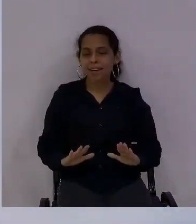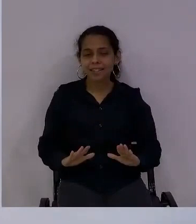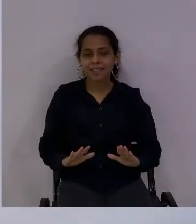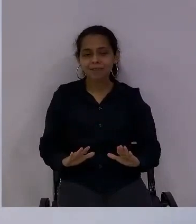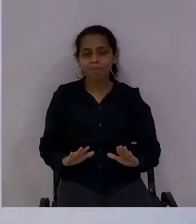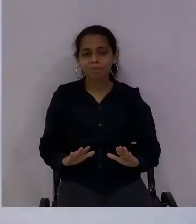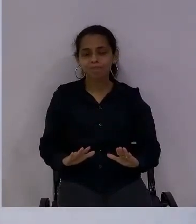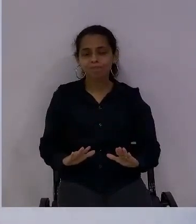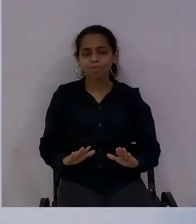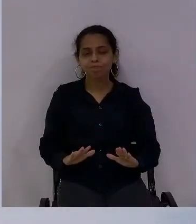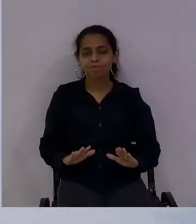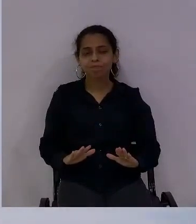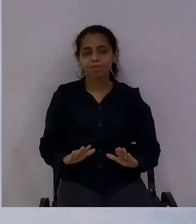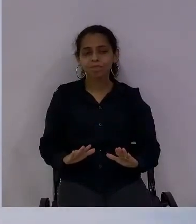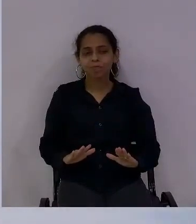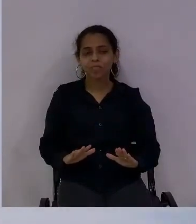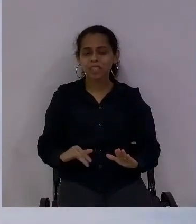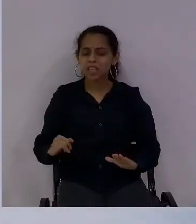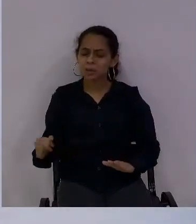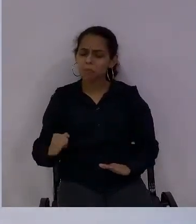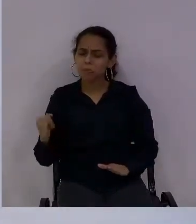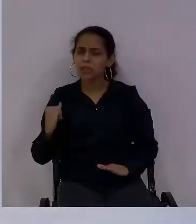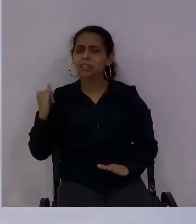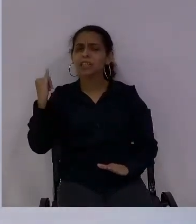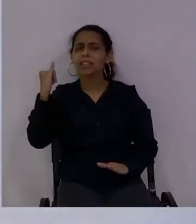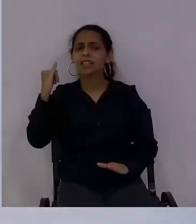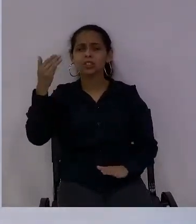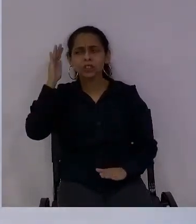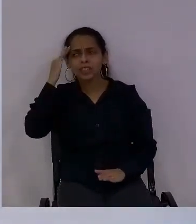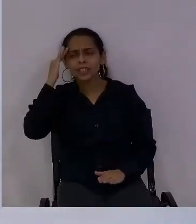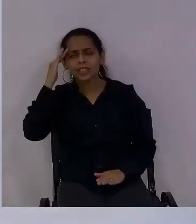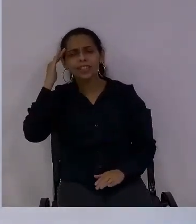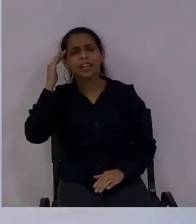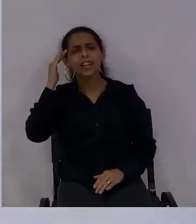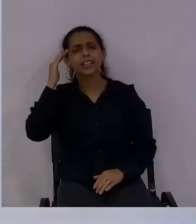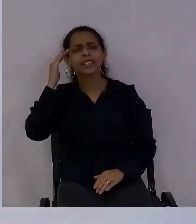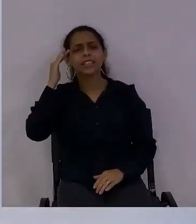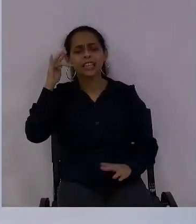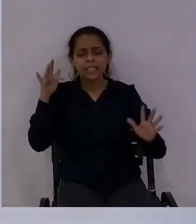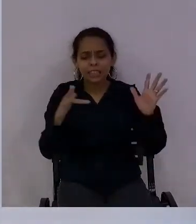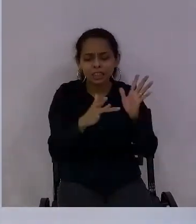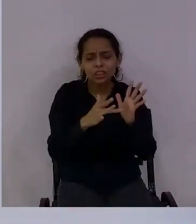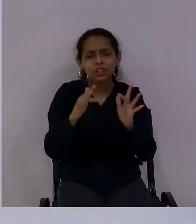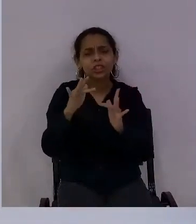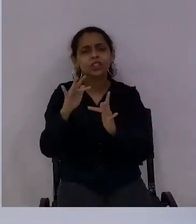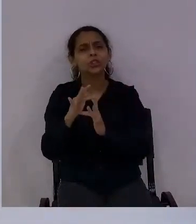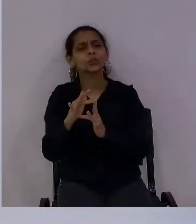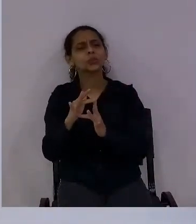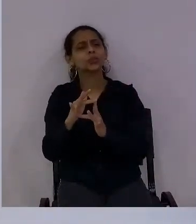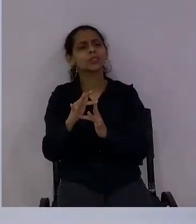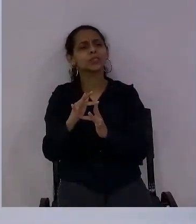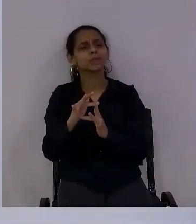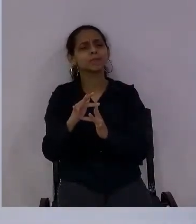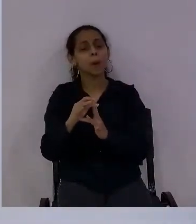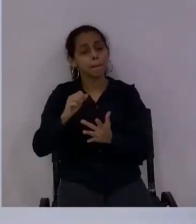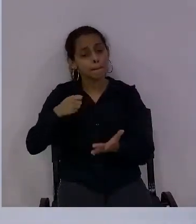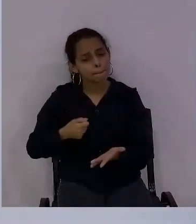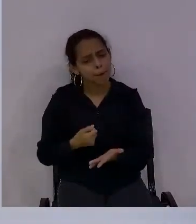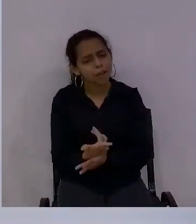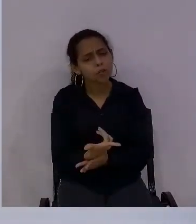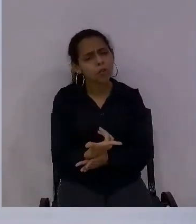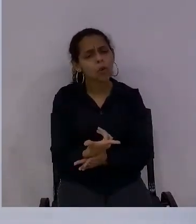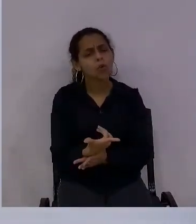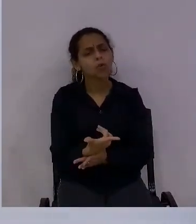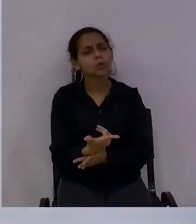sua. Mas há um outro aspecto da obra redentora de Cristo, que não está ligado ao pagar o preço do